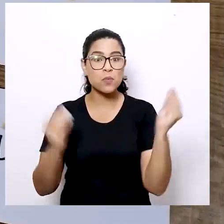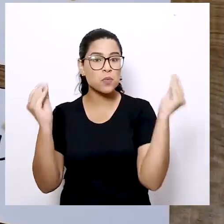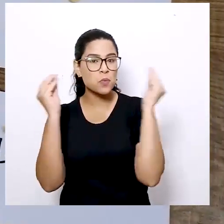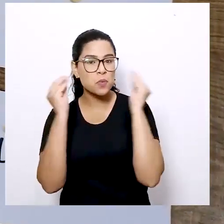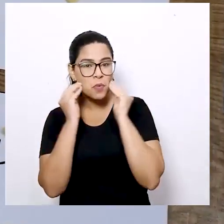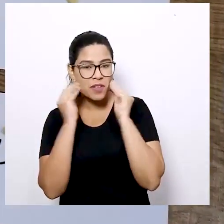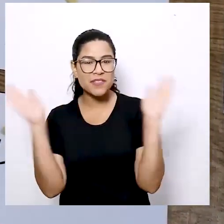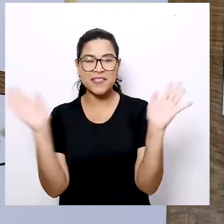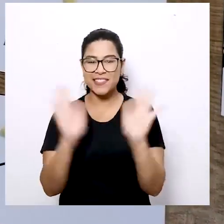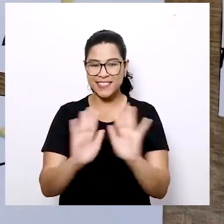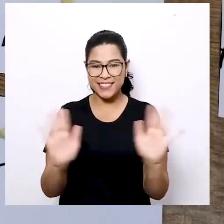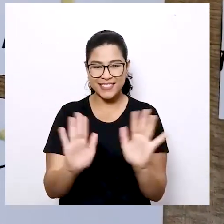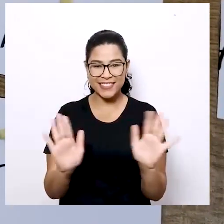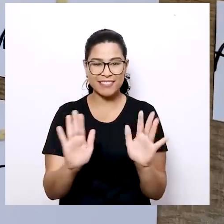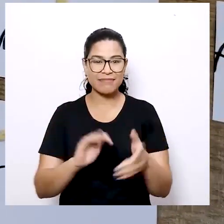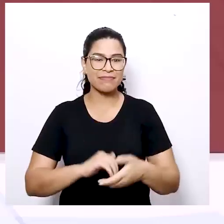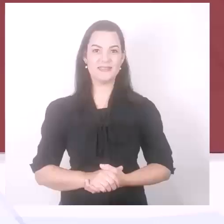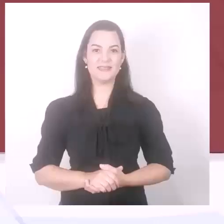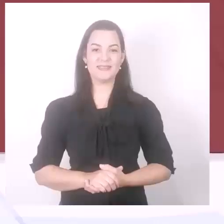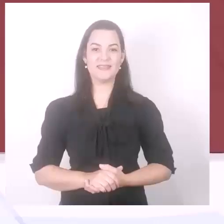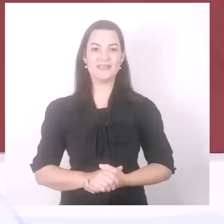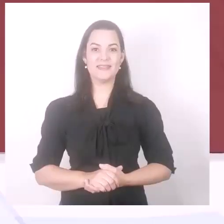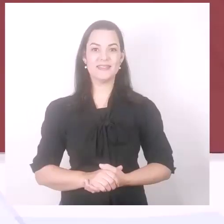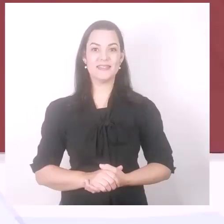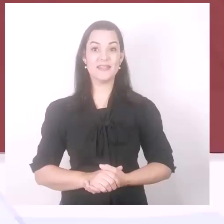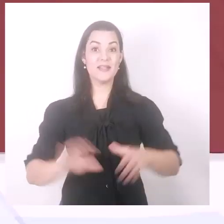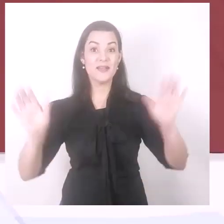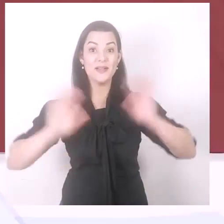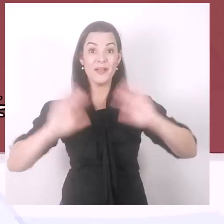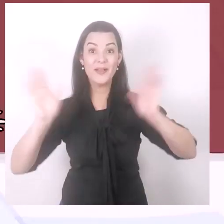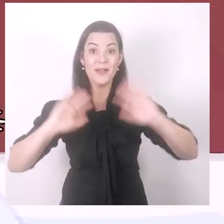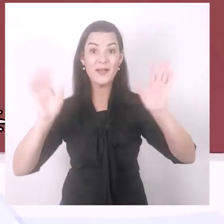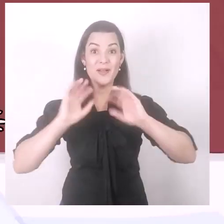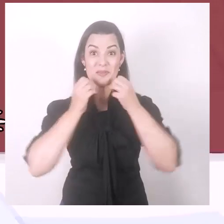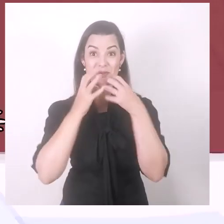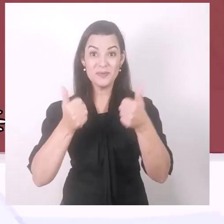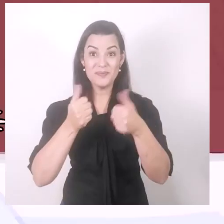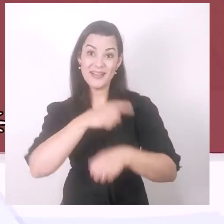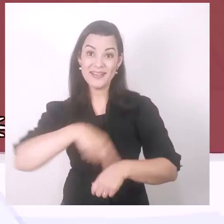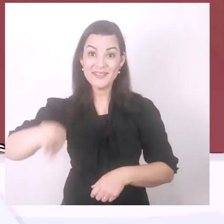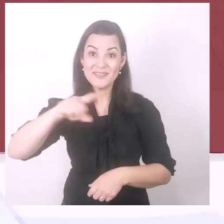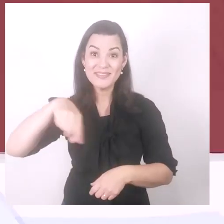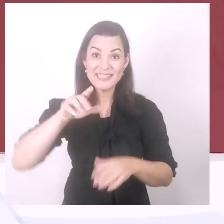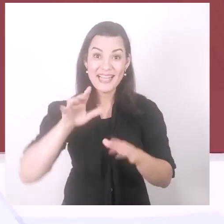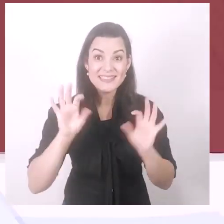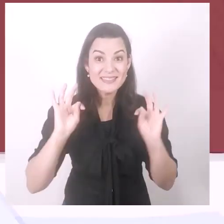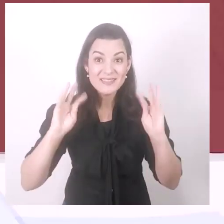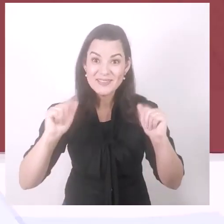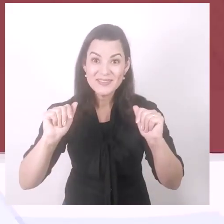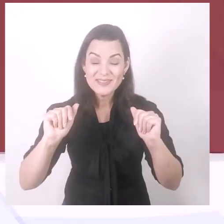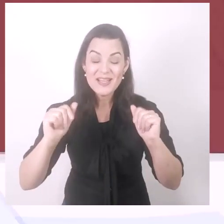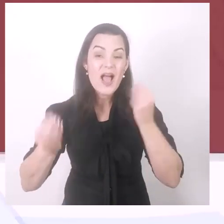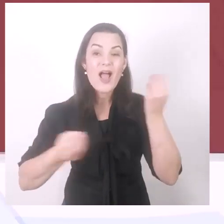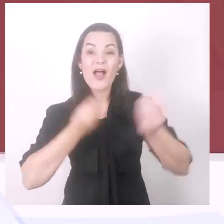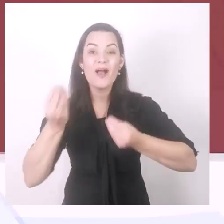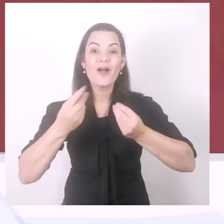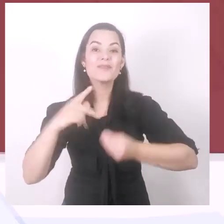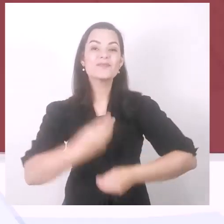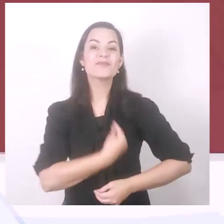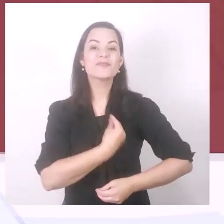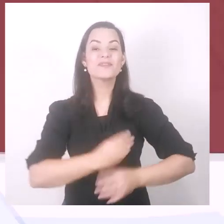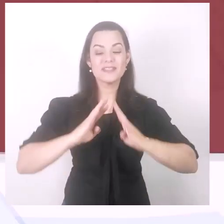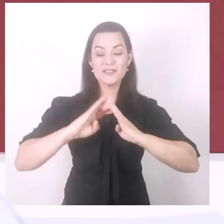Um beijo e até mais! Oi, pessoal, tudo bem com vocês? Como é que vai a quarentena? Eu